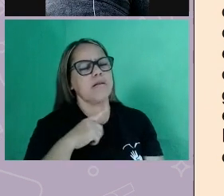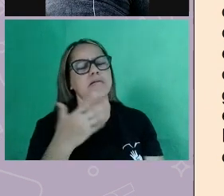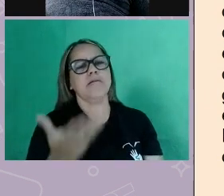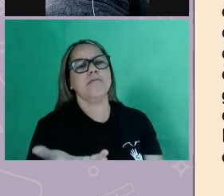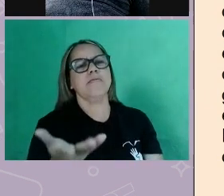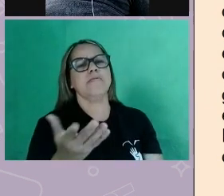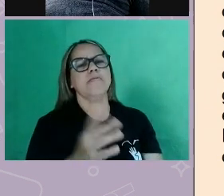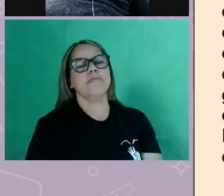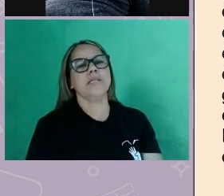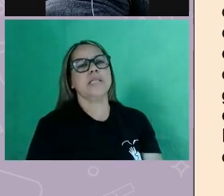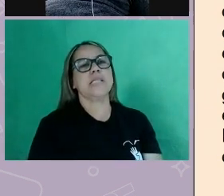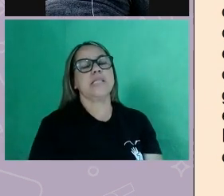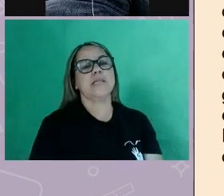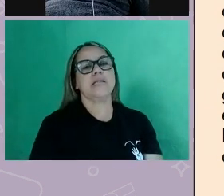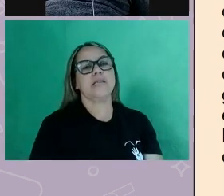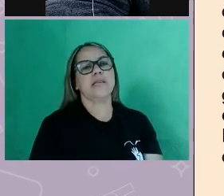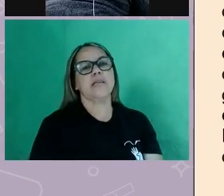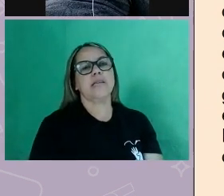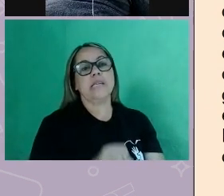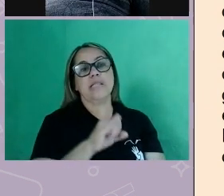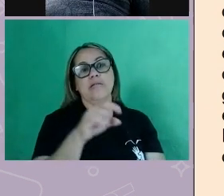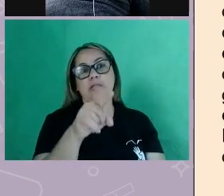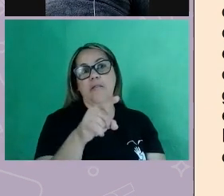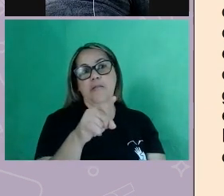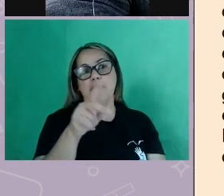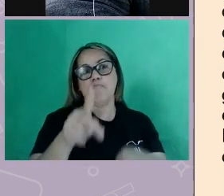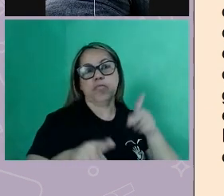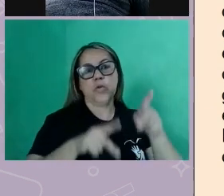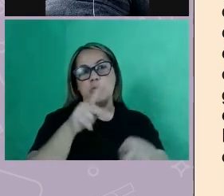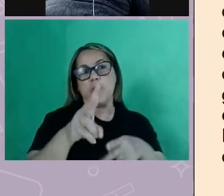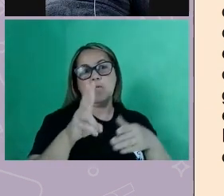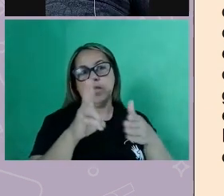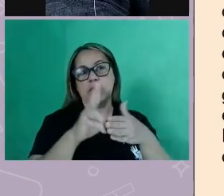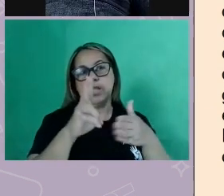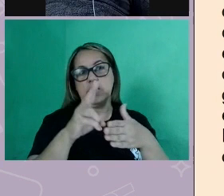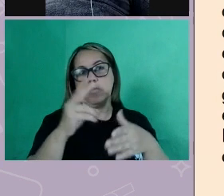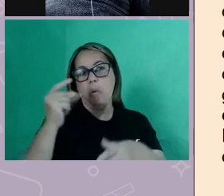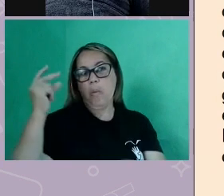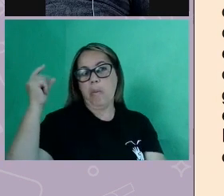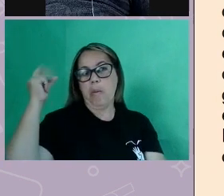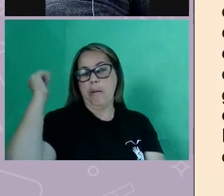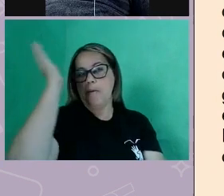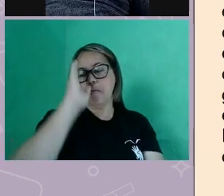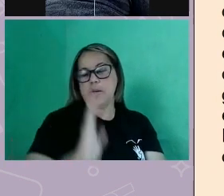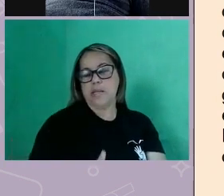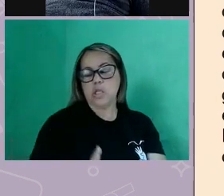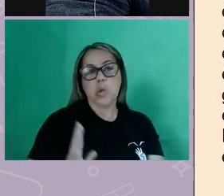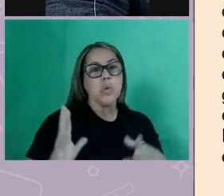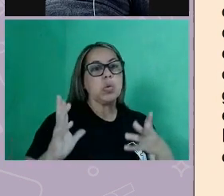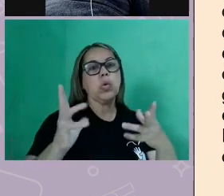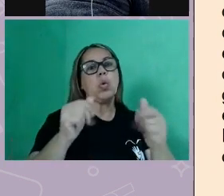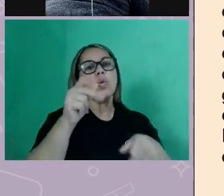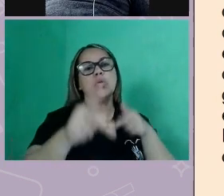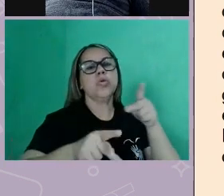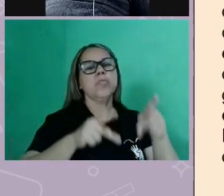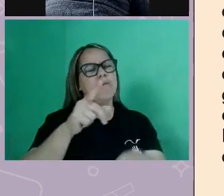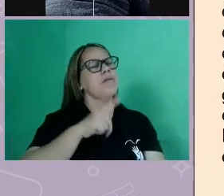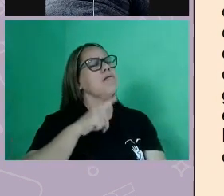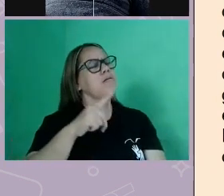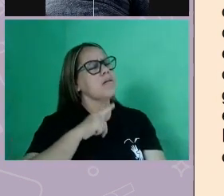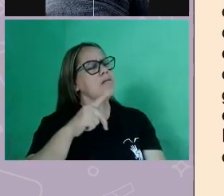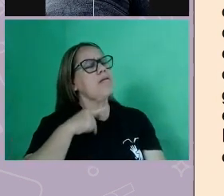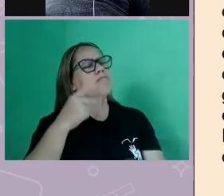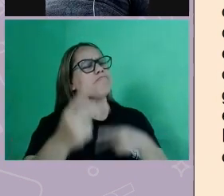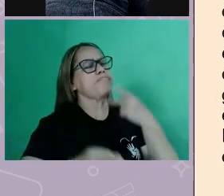se você for nos povos indígenas do Brasil antigo mais antigo todos os povos tinham narrativas mitológicas